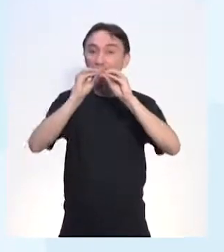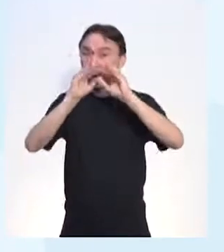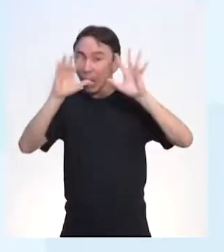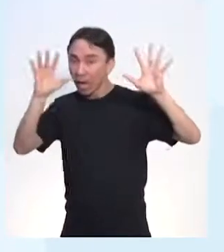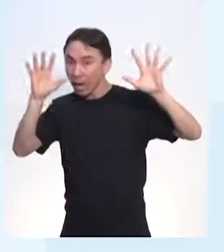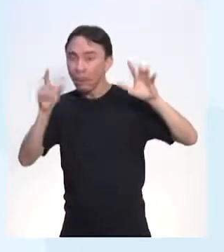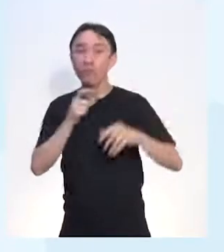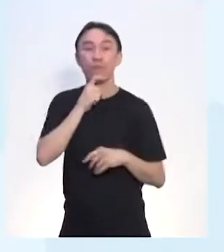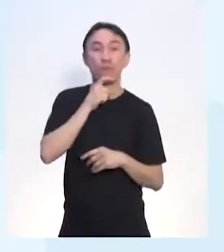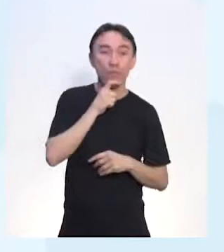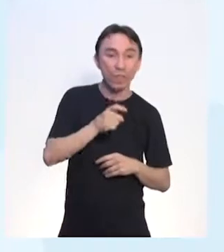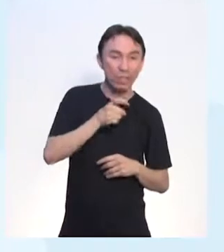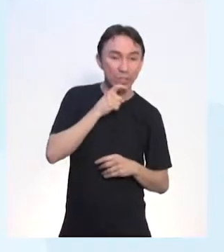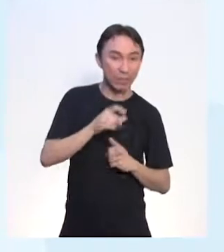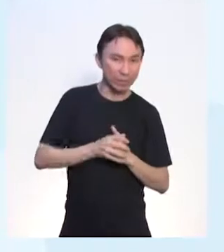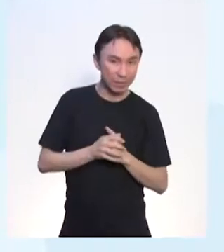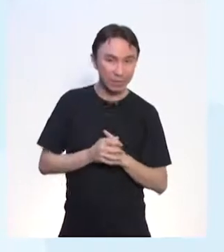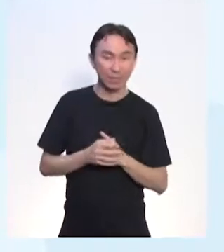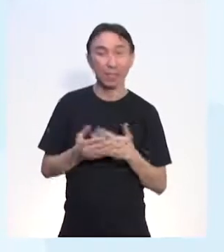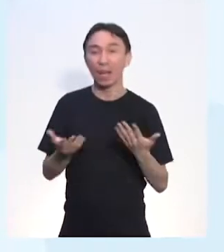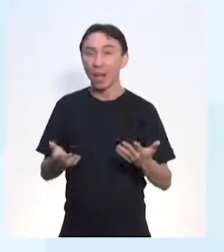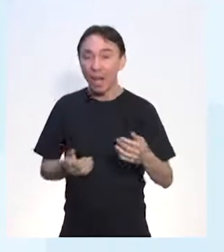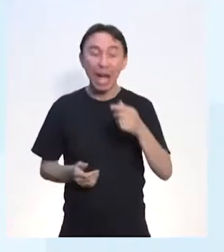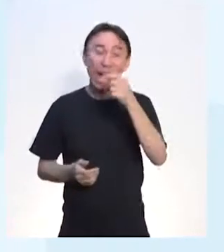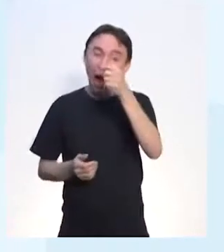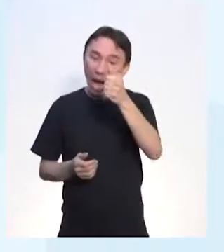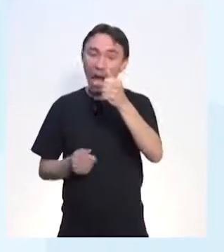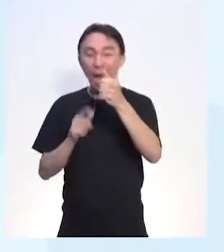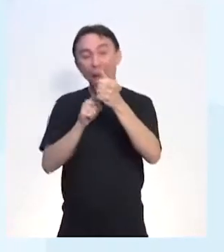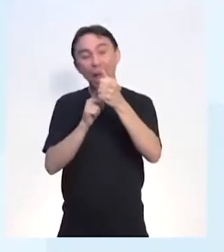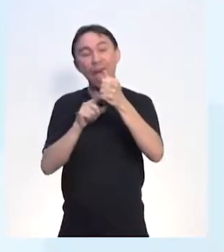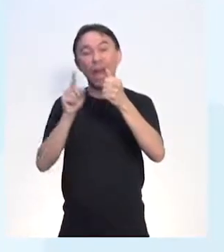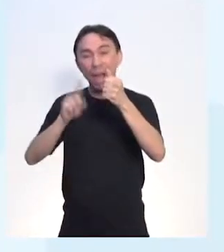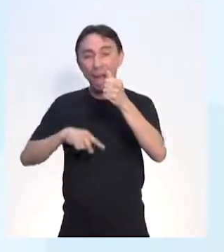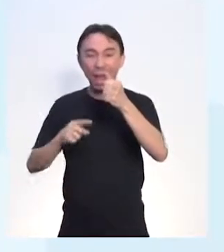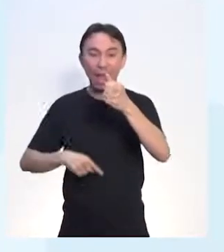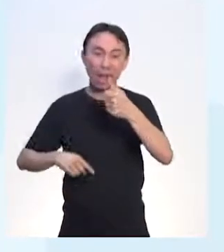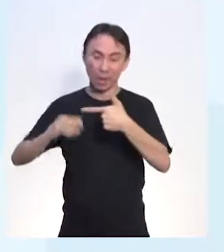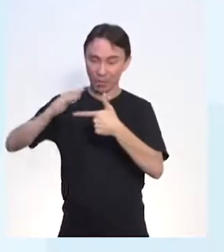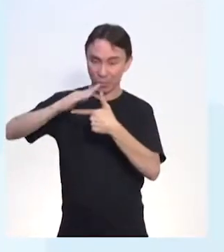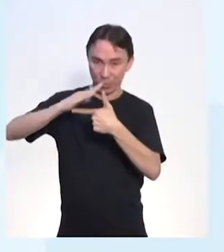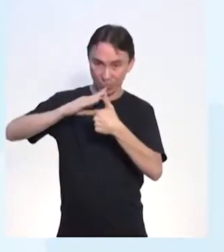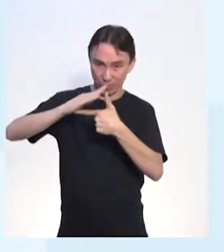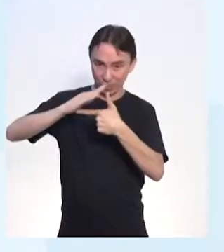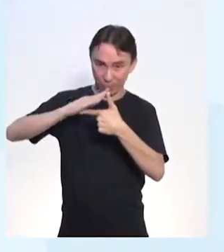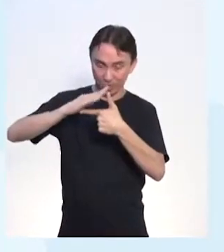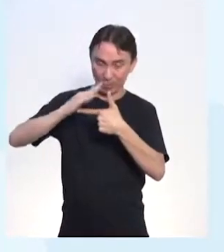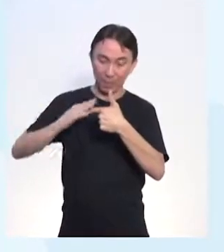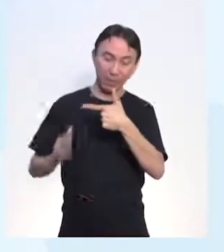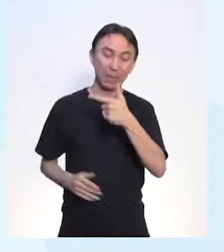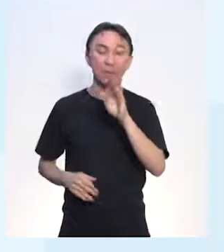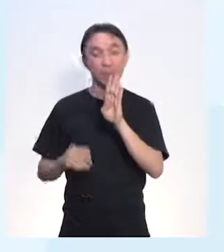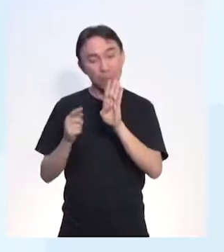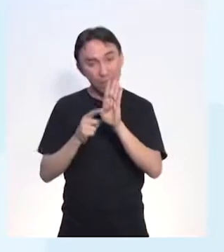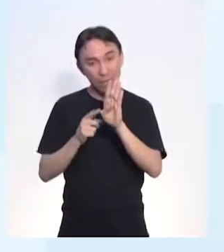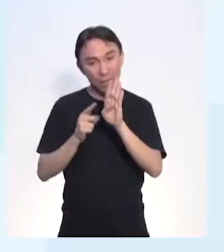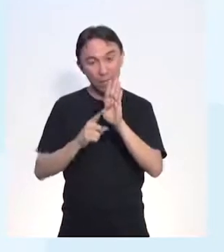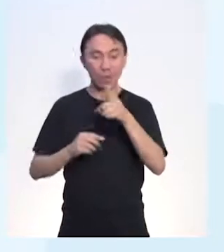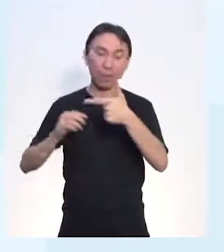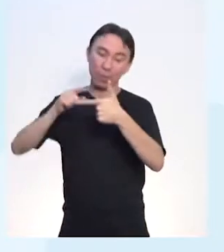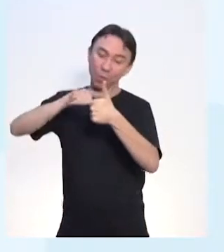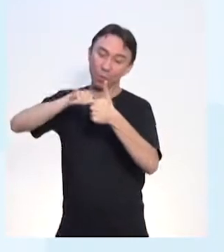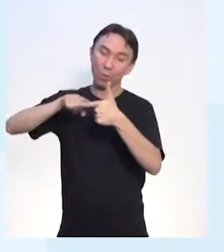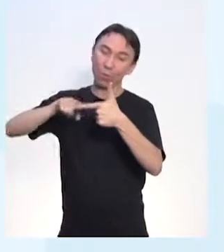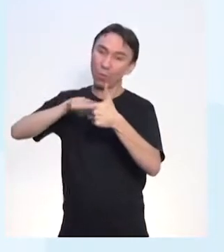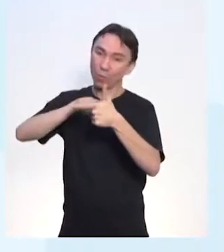a hipotenusa e B é o cateto maior. Então, vou ter C, que é a hipotenusa, sobre